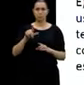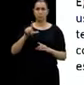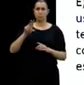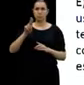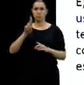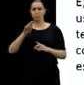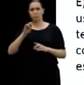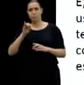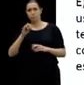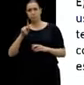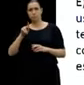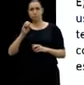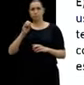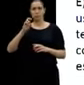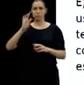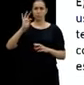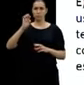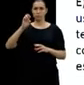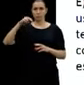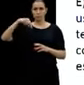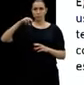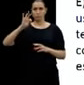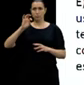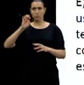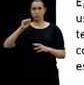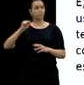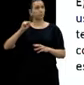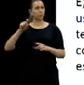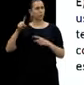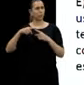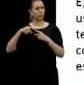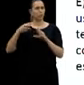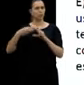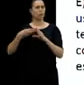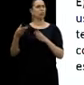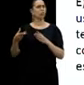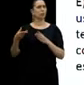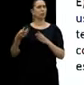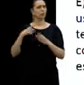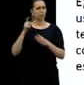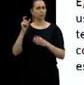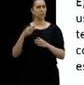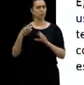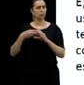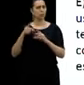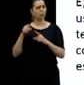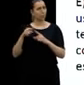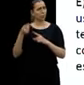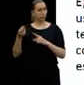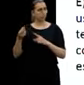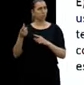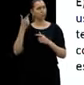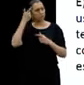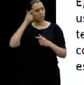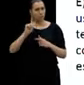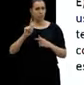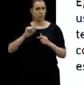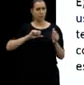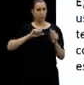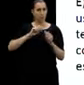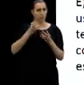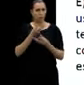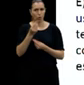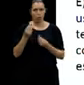pluripotentes. Nós conversamos sobre isso. O que são as células pluripotentes? São células, elas conseguem se